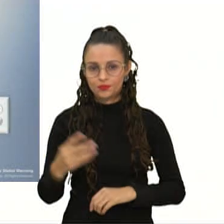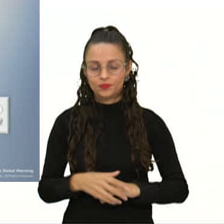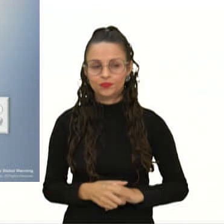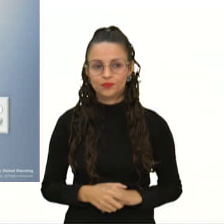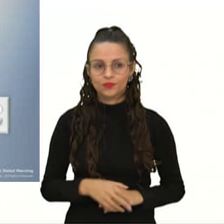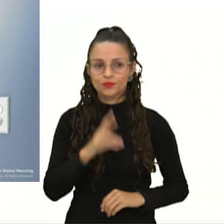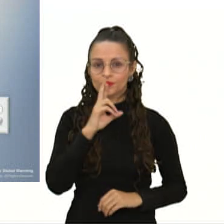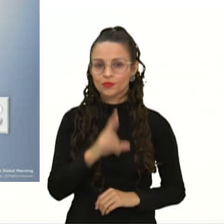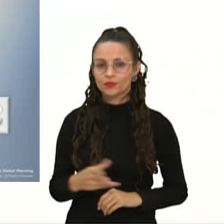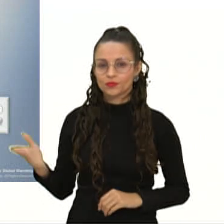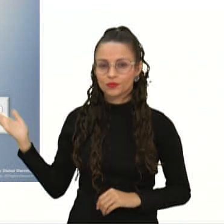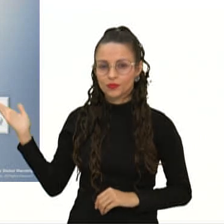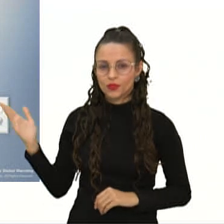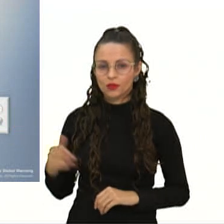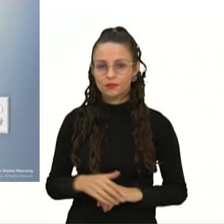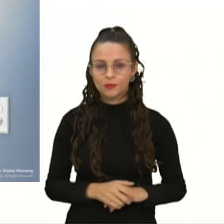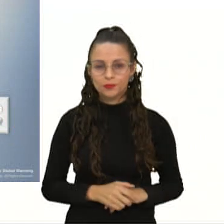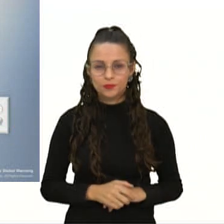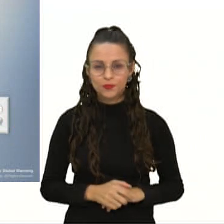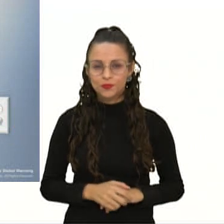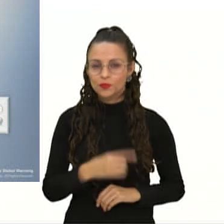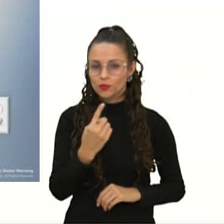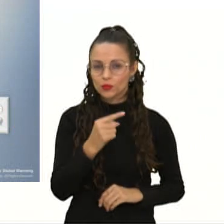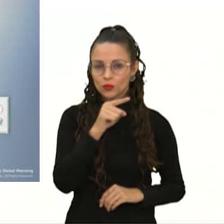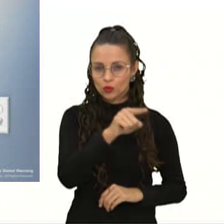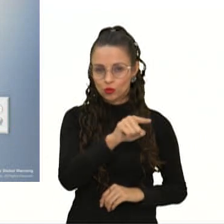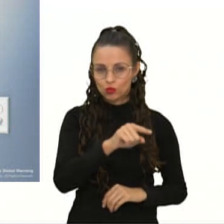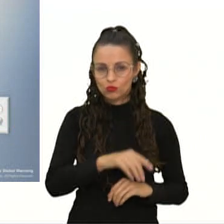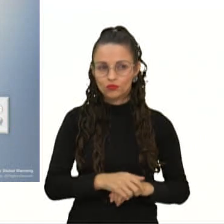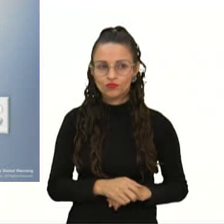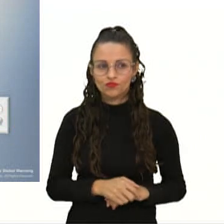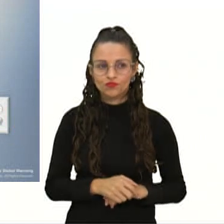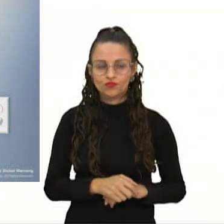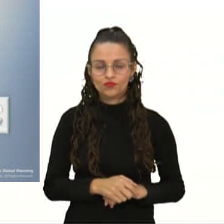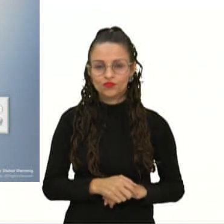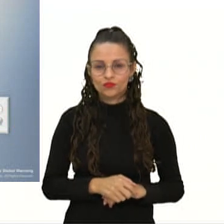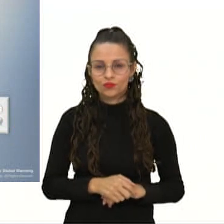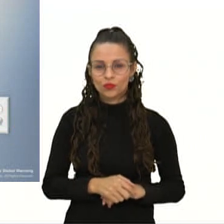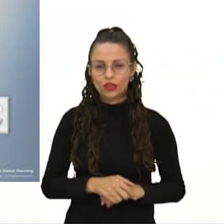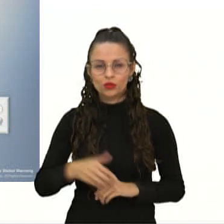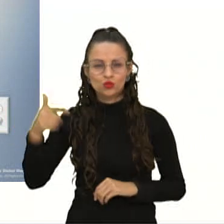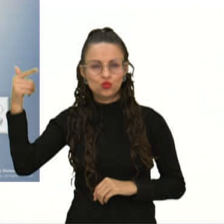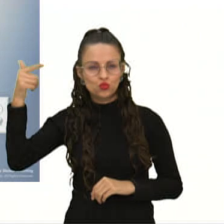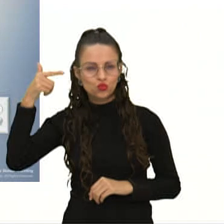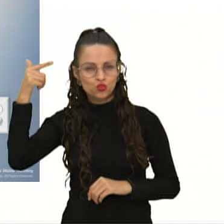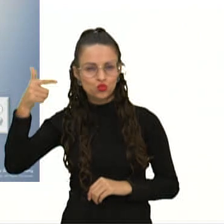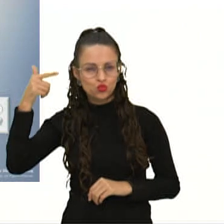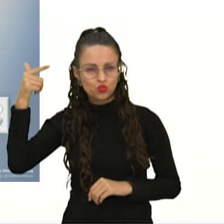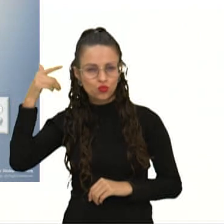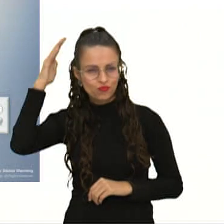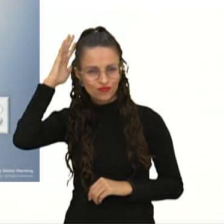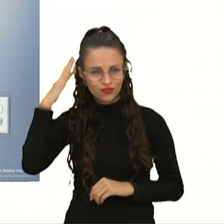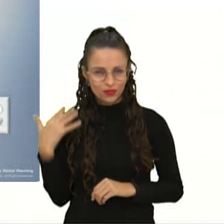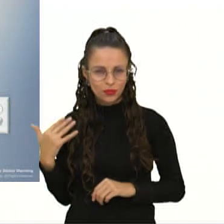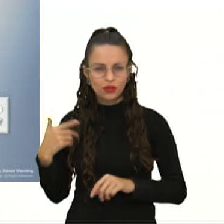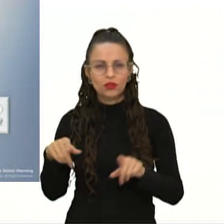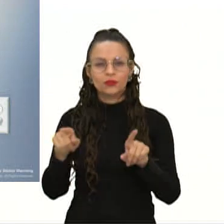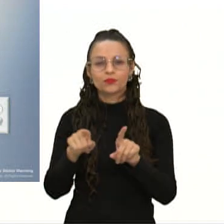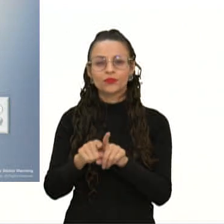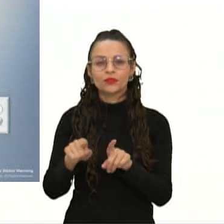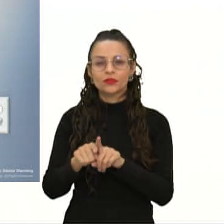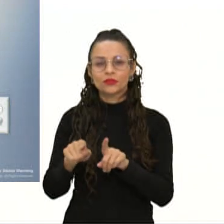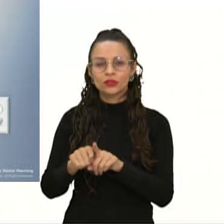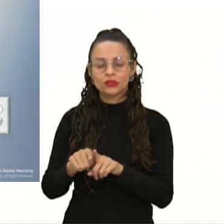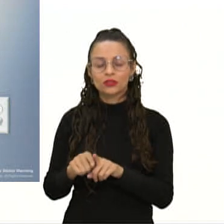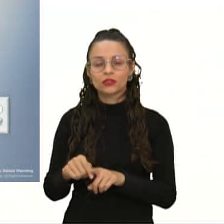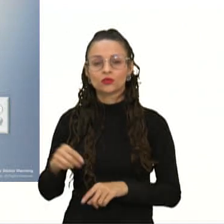resposta está aqui, ó. No anúncio 1, by a hair dryer, por um secador de cabelo, e na temperatura 2, e